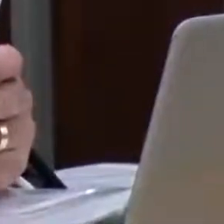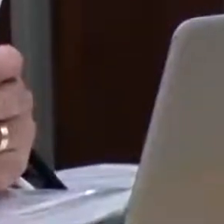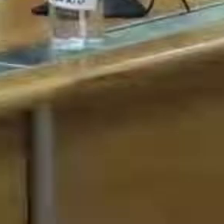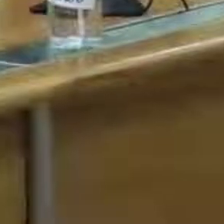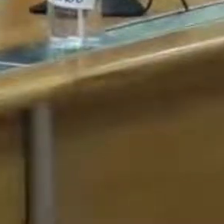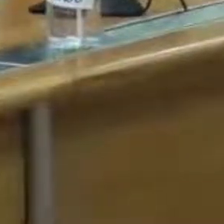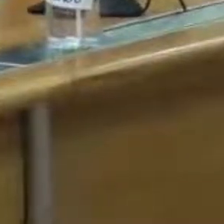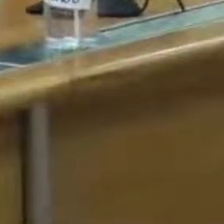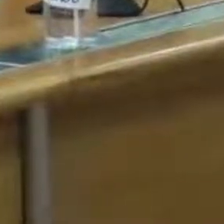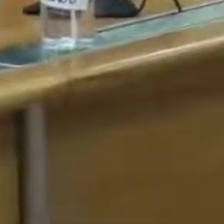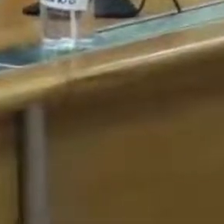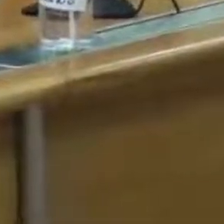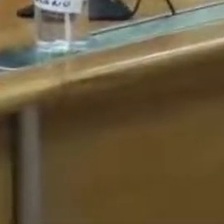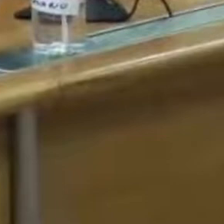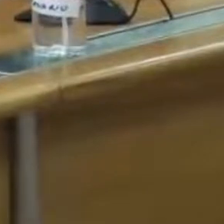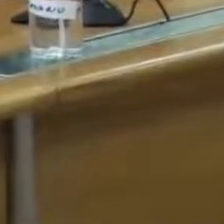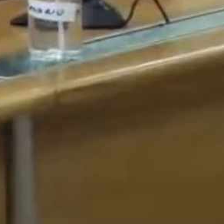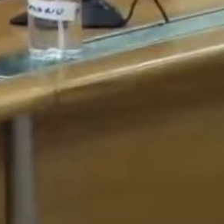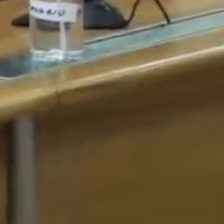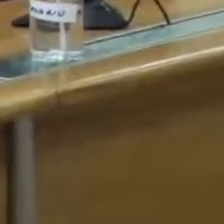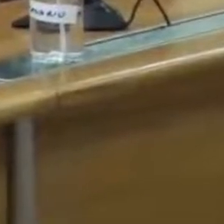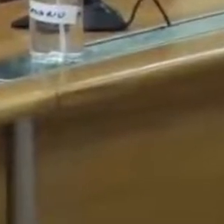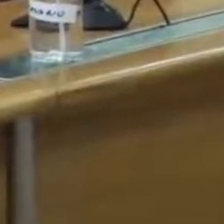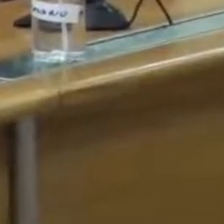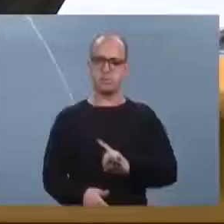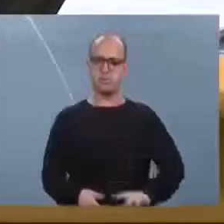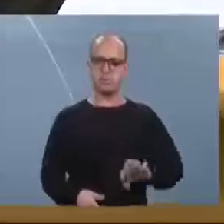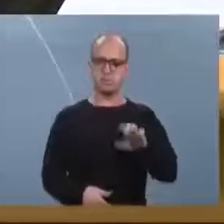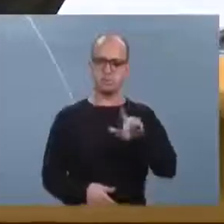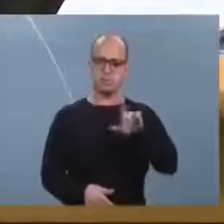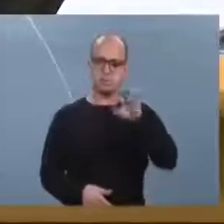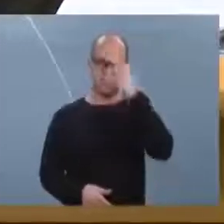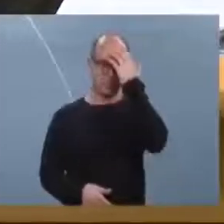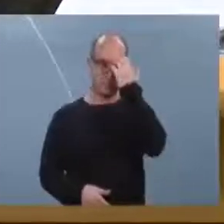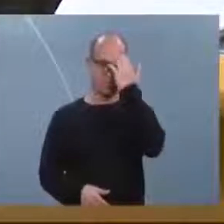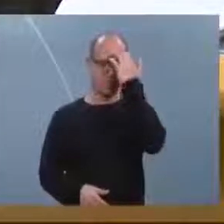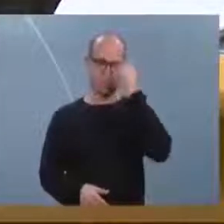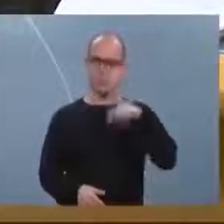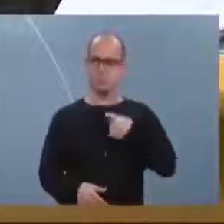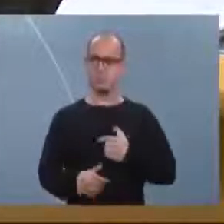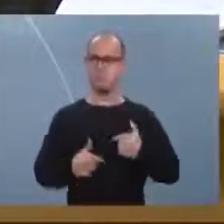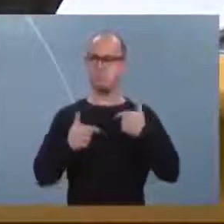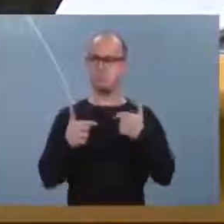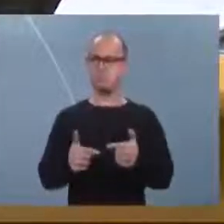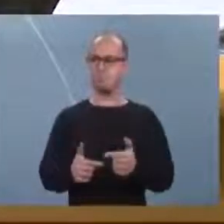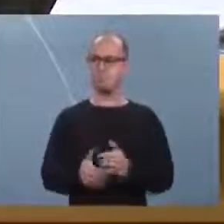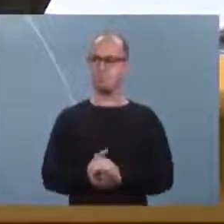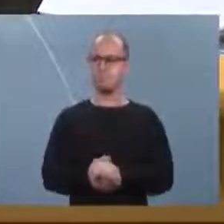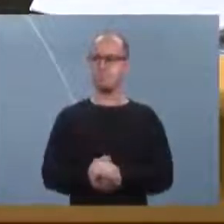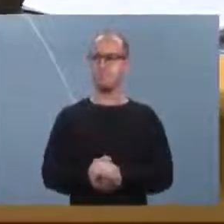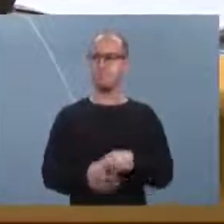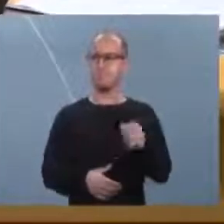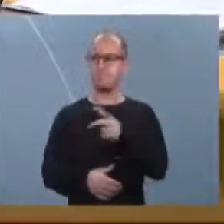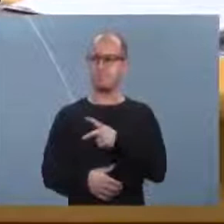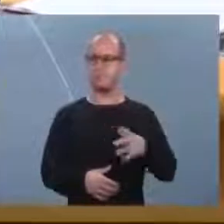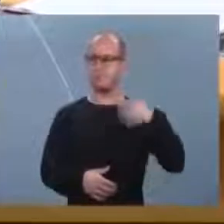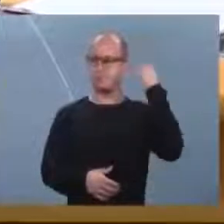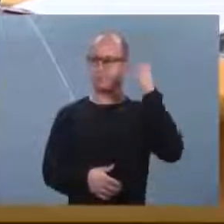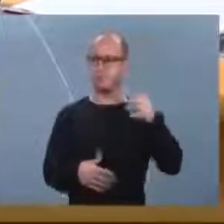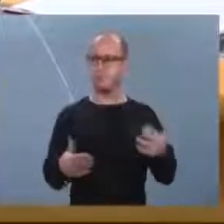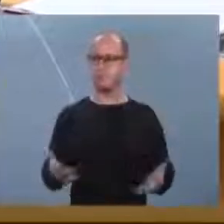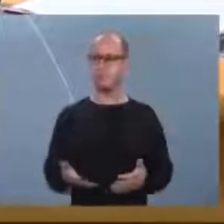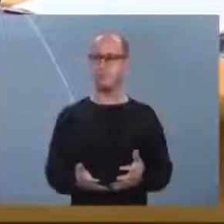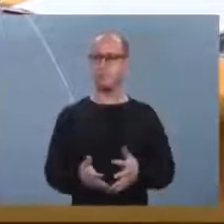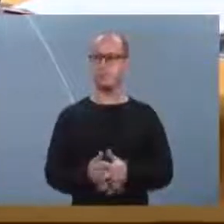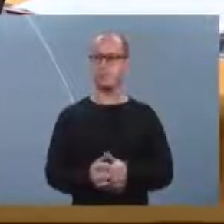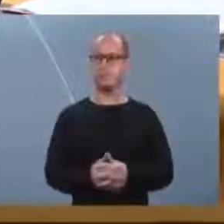Legislativa desta vez o assunto foi trazido ao plenário pelo Deputado kelps Lima presidente da CPI da covilhã na